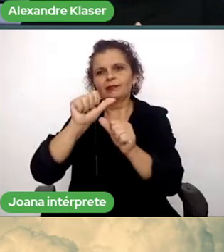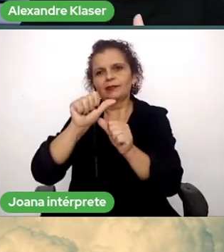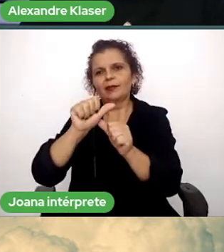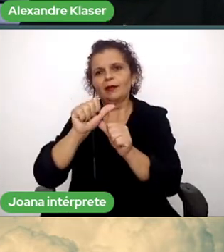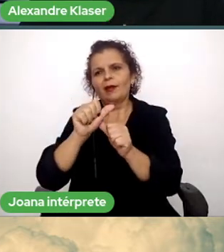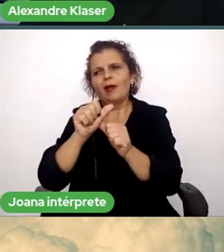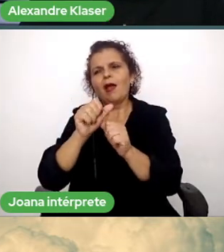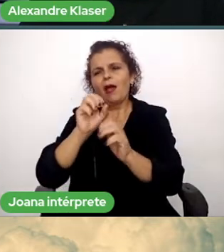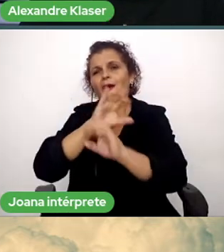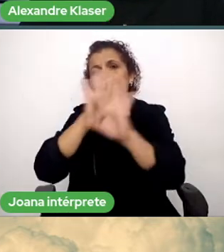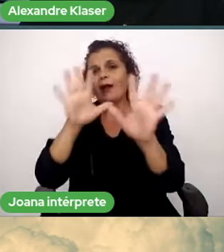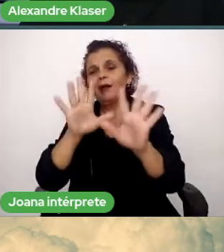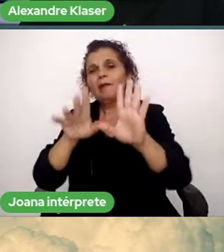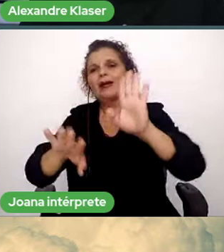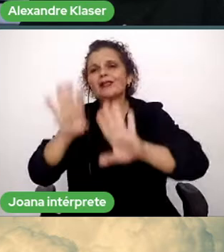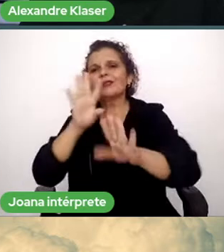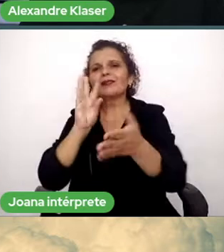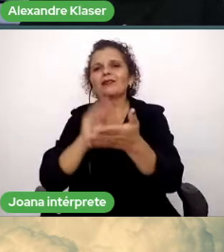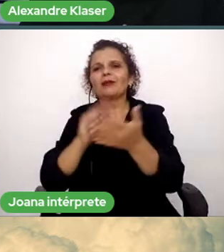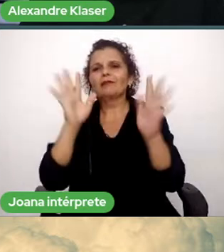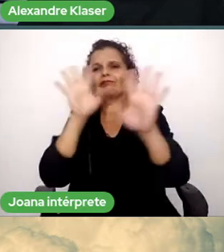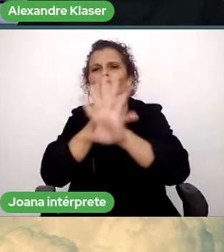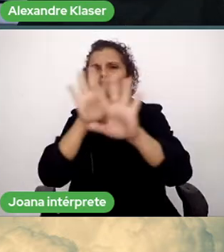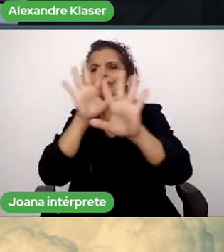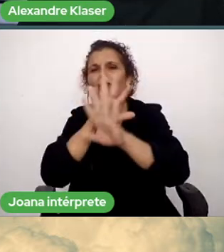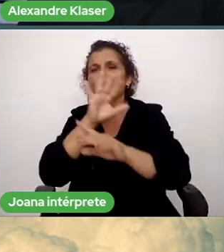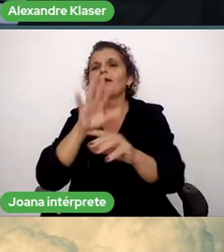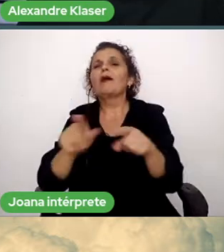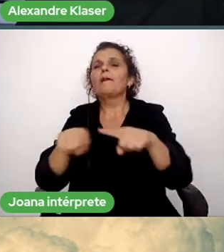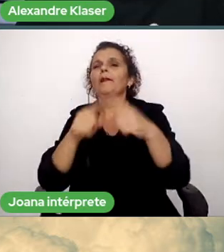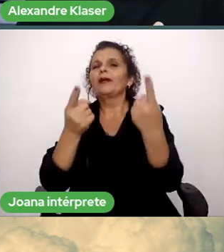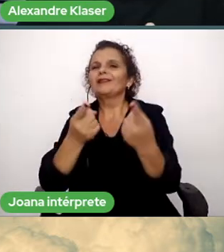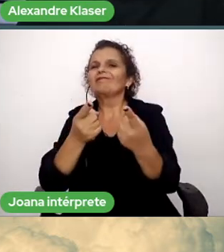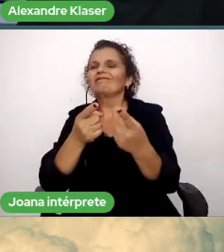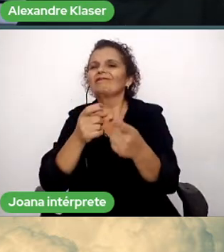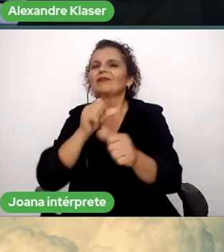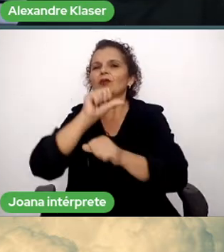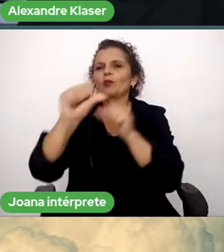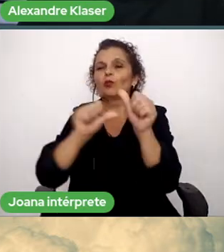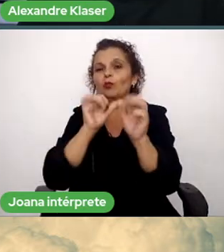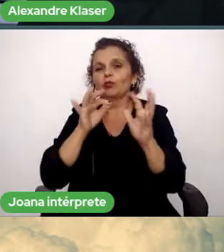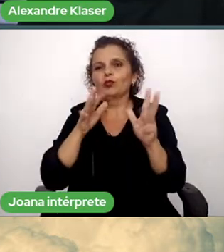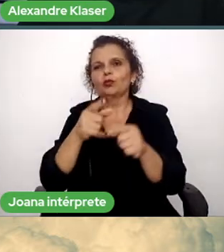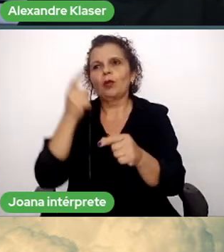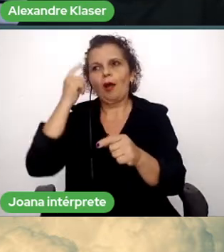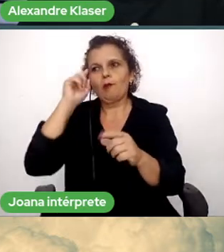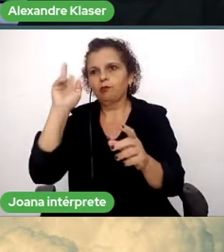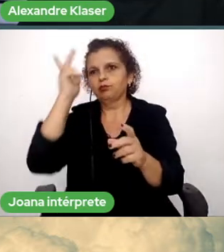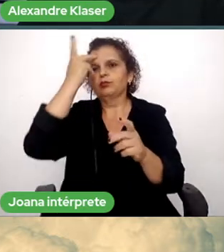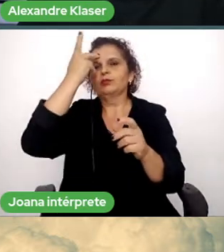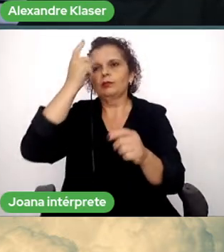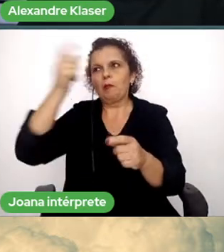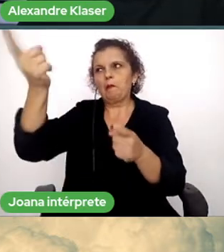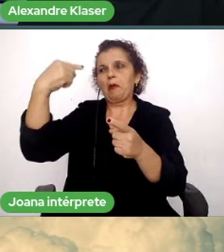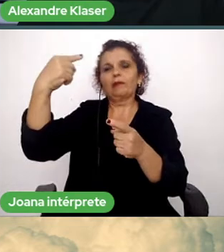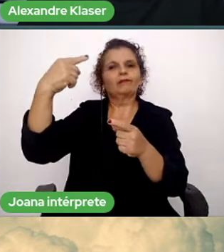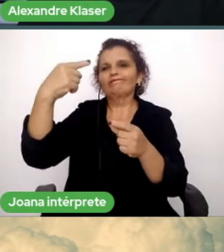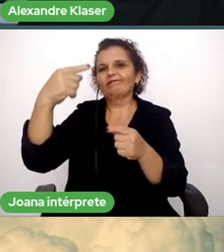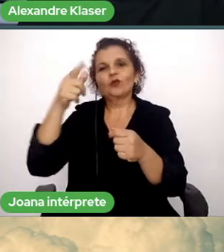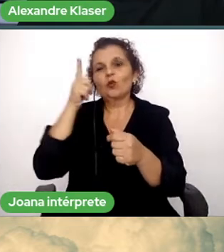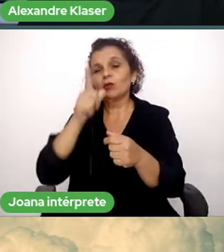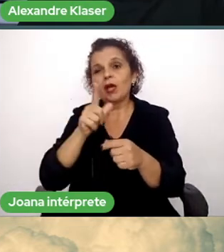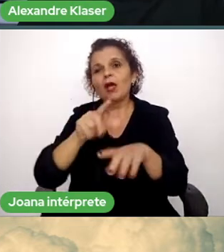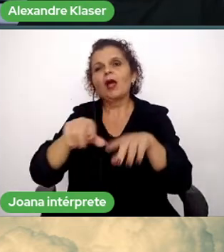percebido, é a parte mais complexa da transformação, porque não se muda a cabeça de ninguém por decreto, as pessoas têm